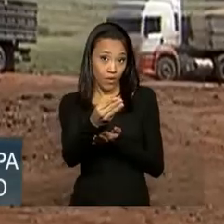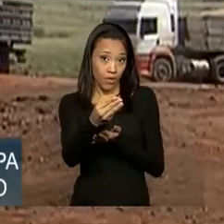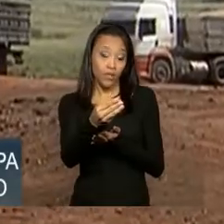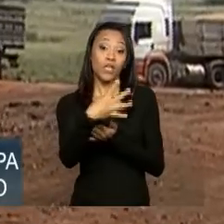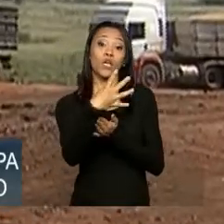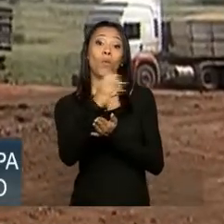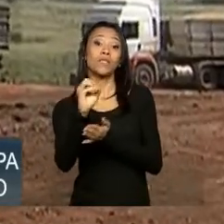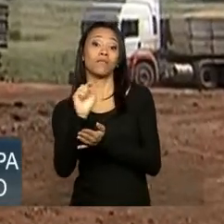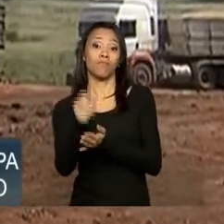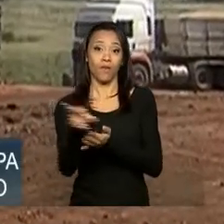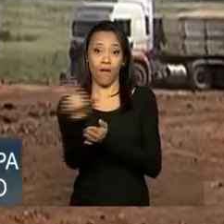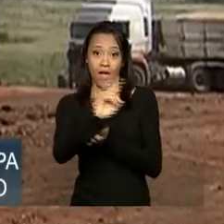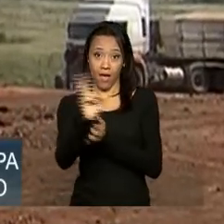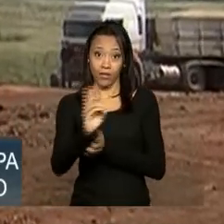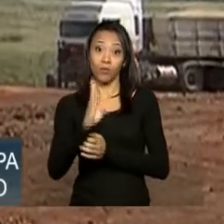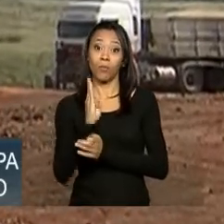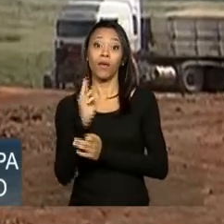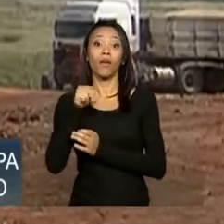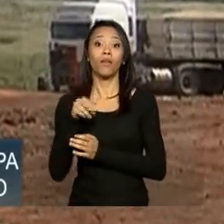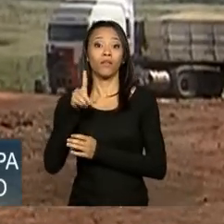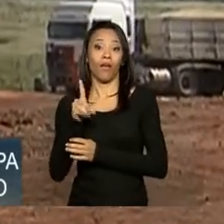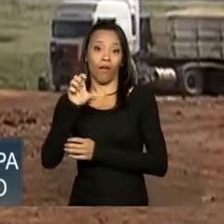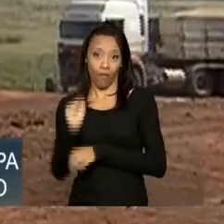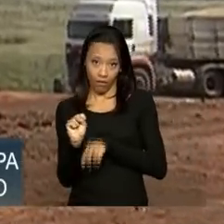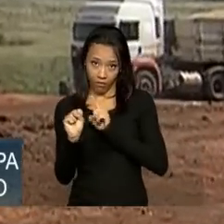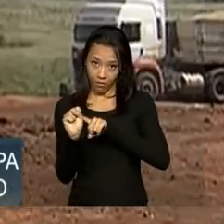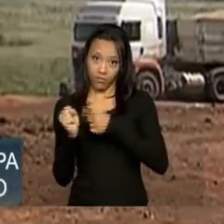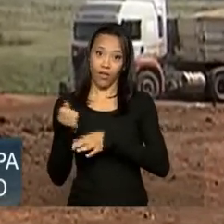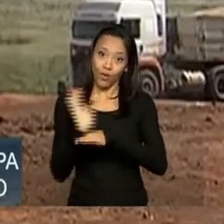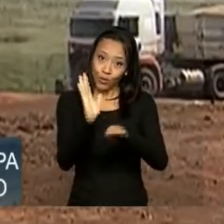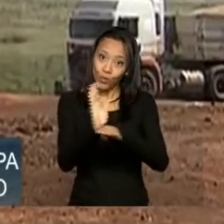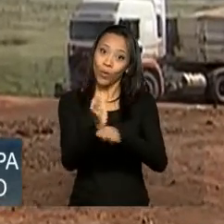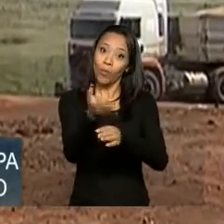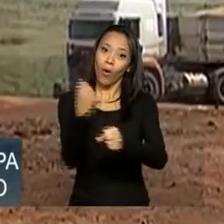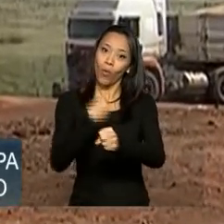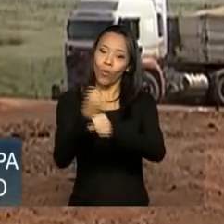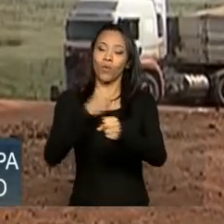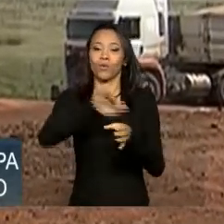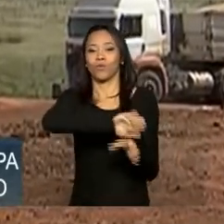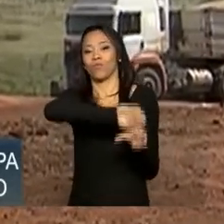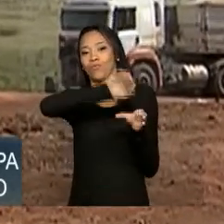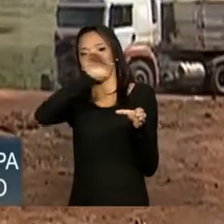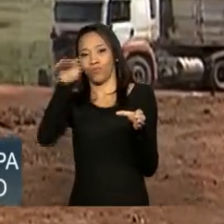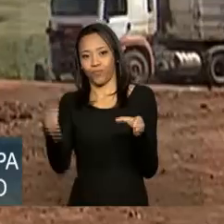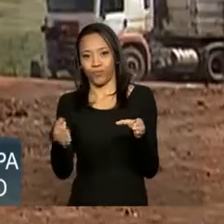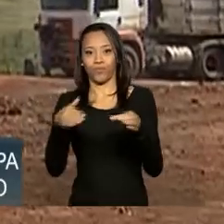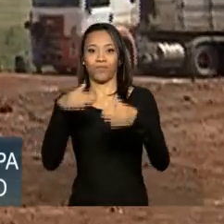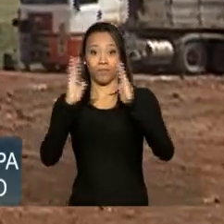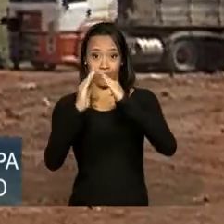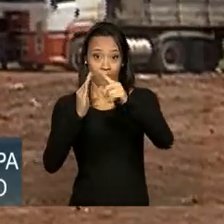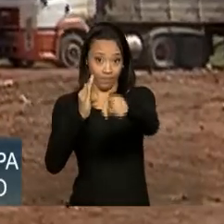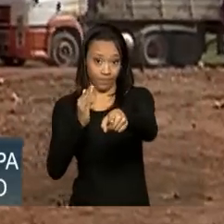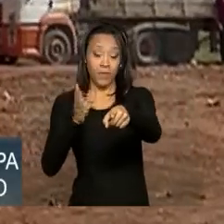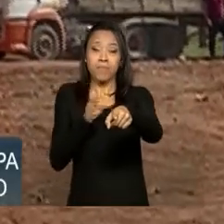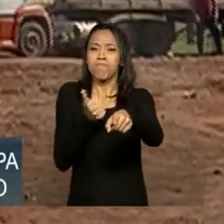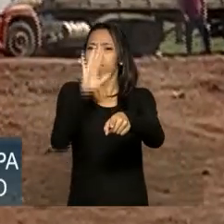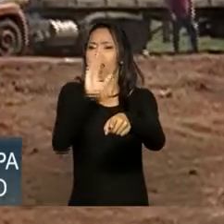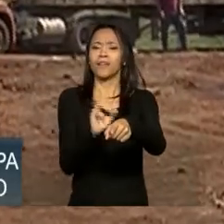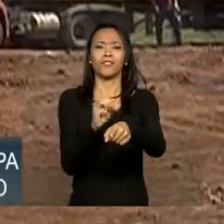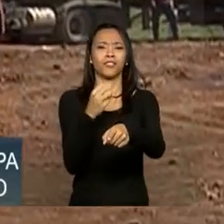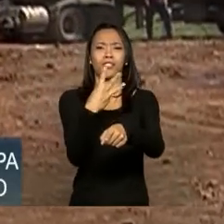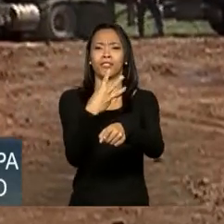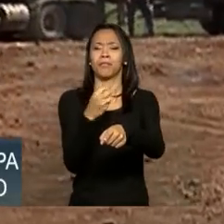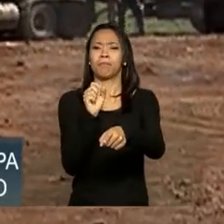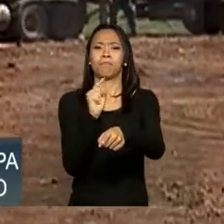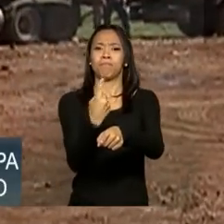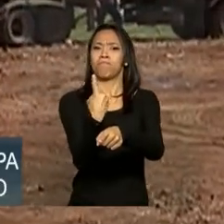400.000 do Banco Nacional de desenvolvimento econômico e social o BNDS deve atender aí mais de 1 famílias de